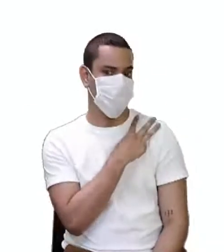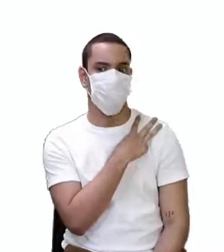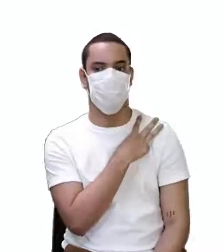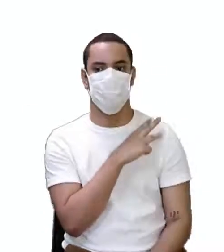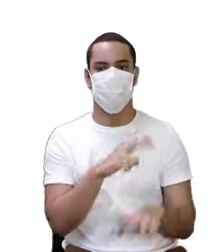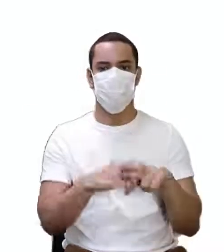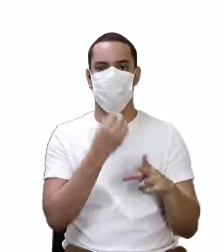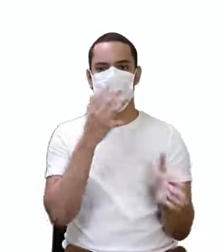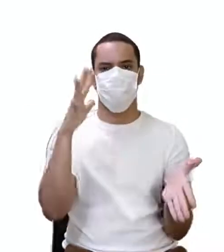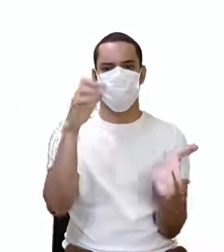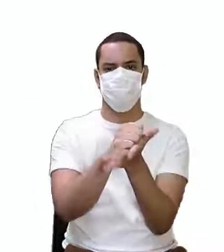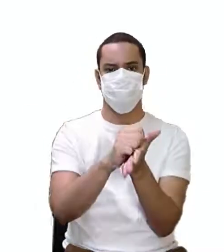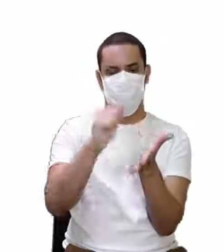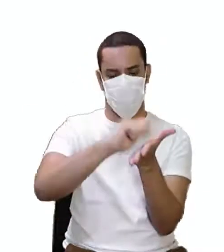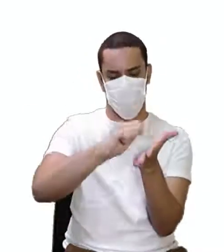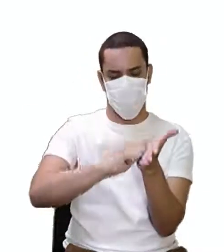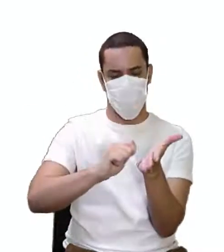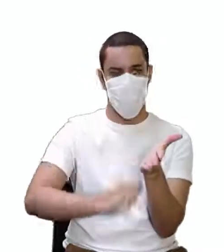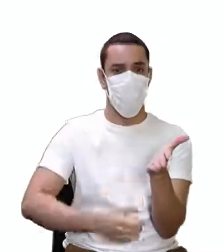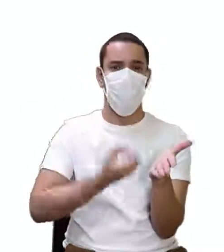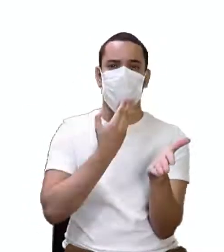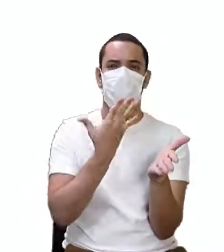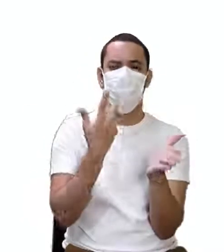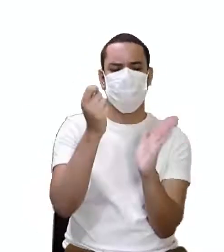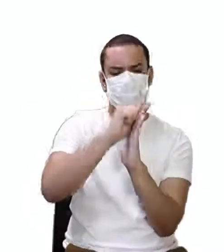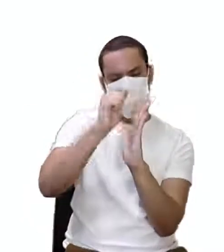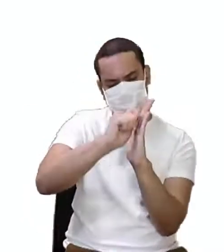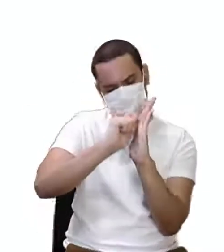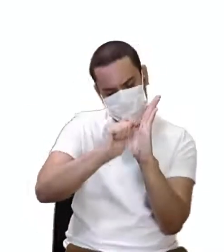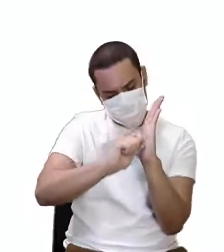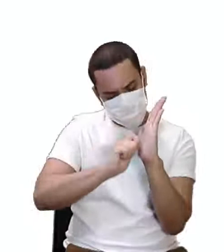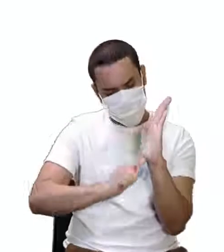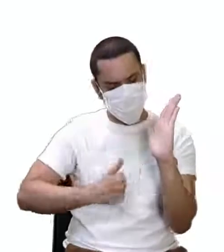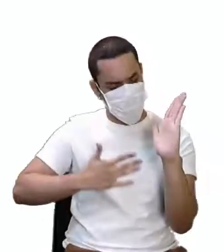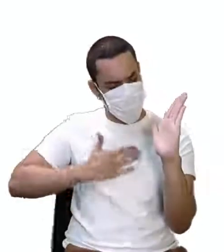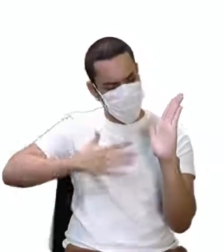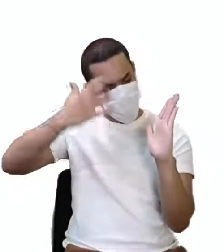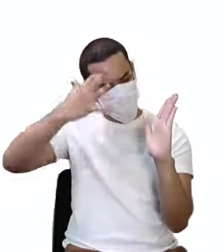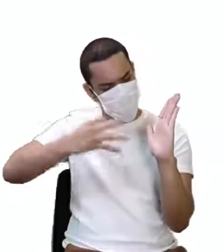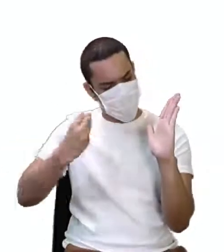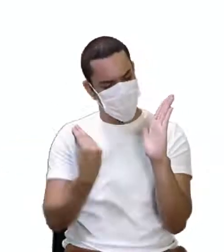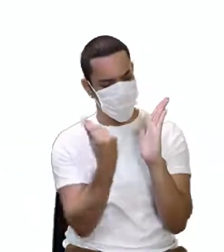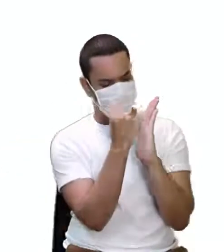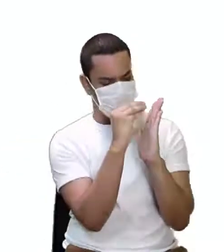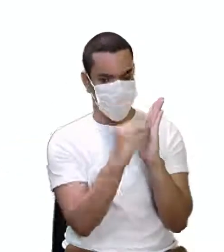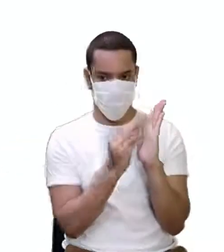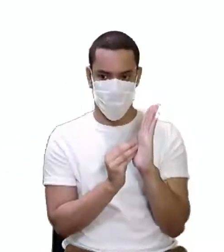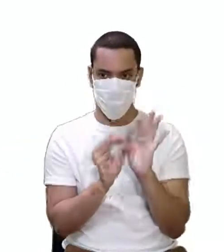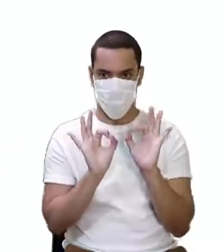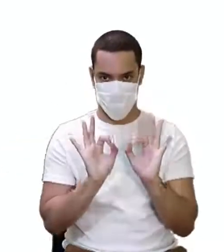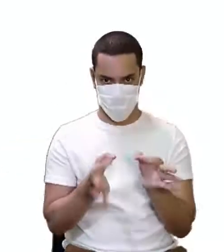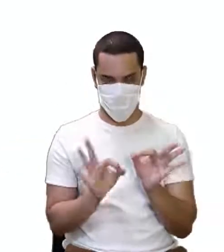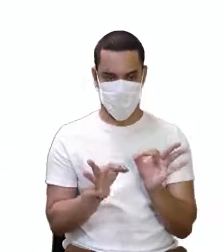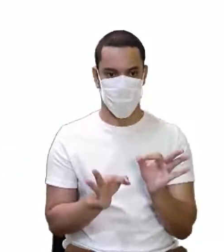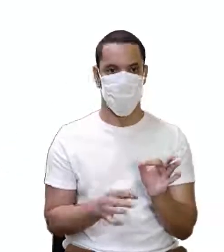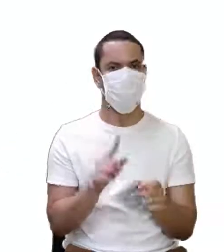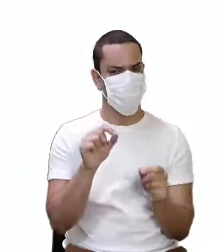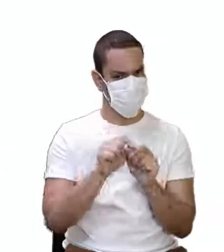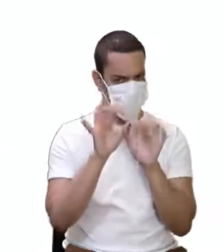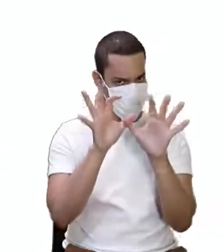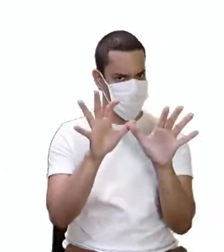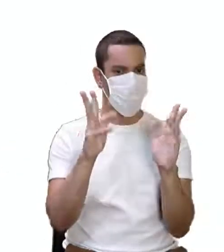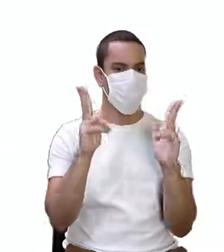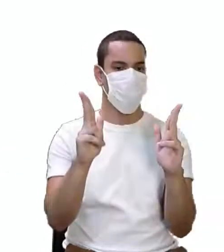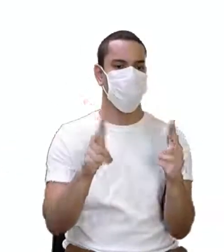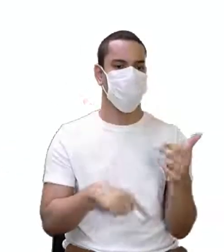de registrar, anotar, eu tenho que ficar escrevendo, eu tenho que colocar o meu entendimento naquilo, certo? Então, faça isso.